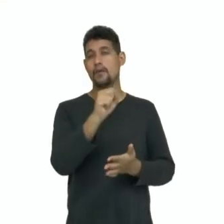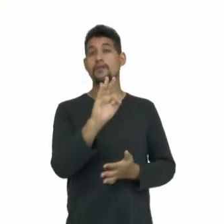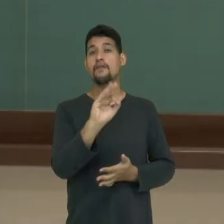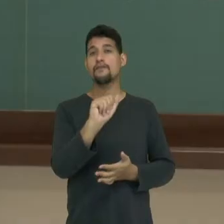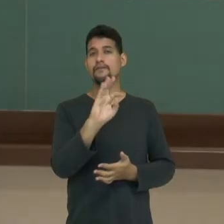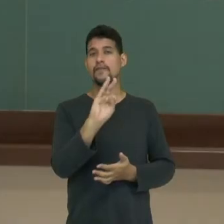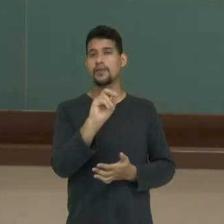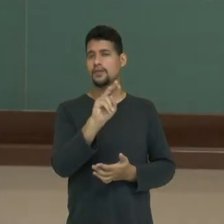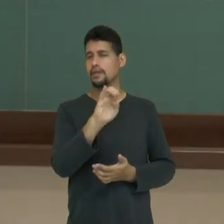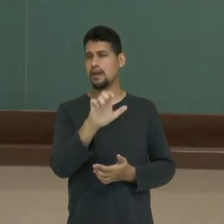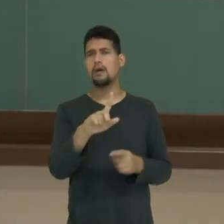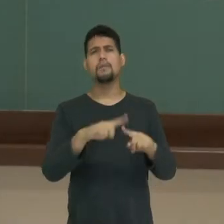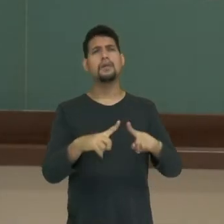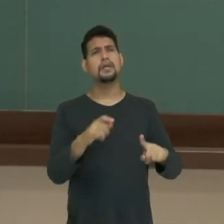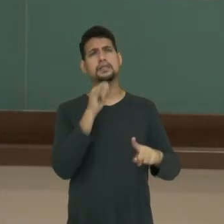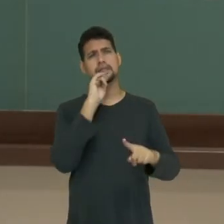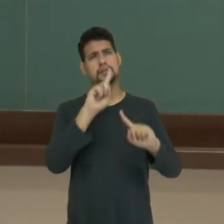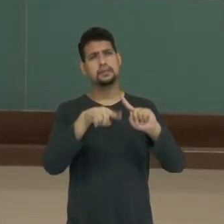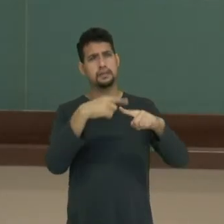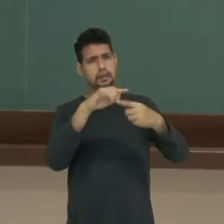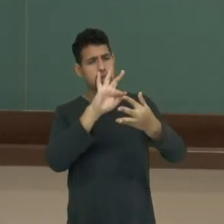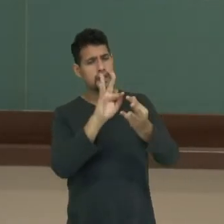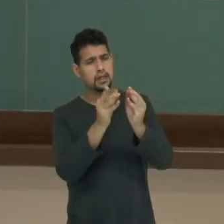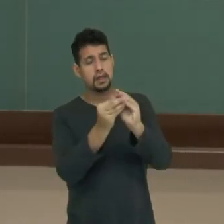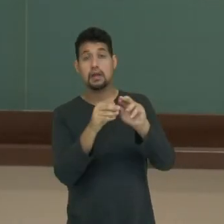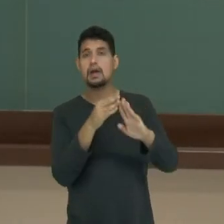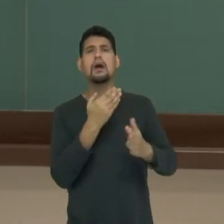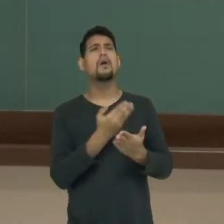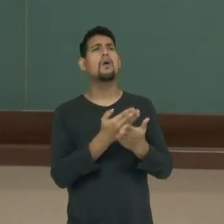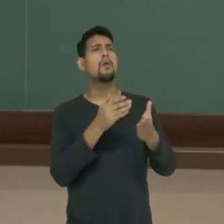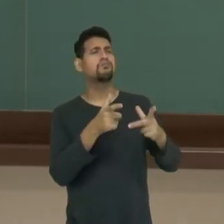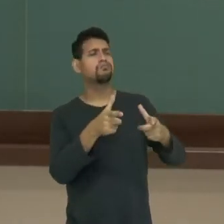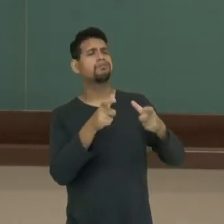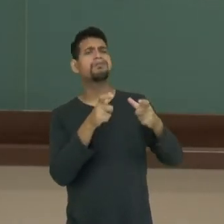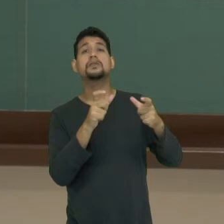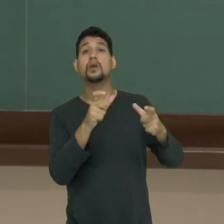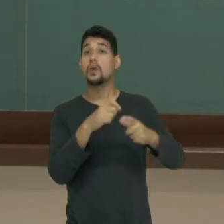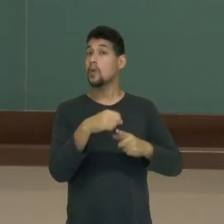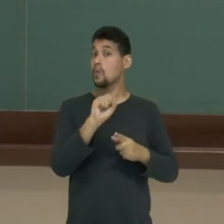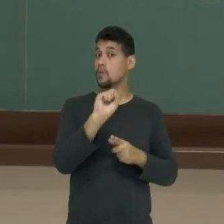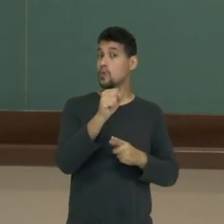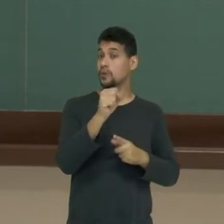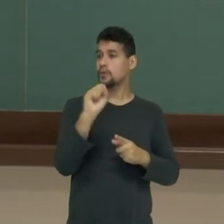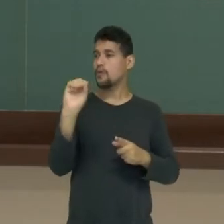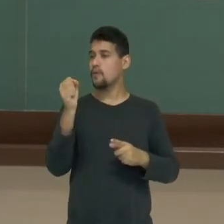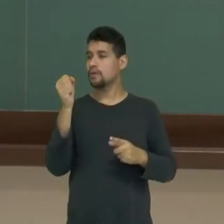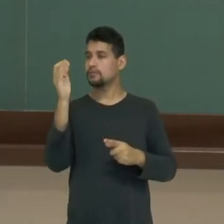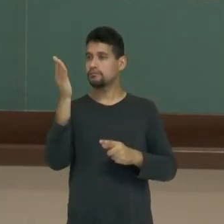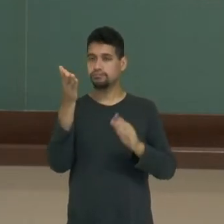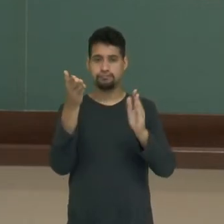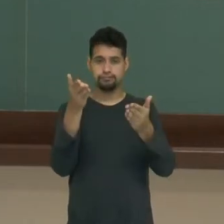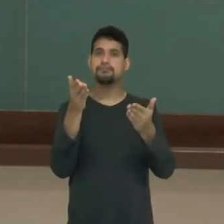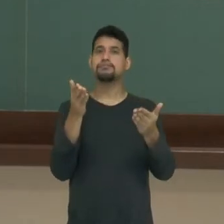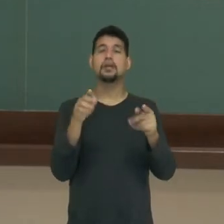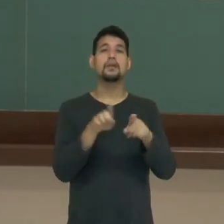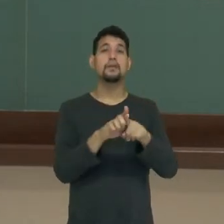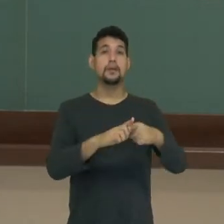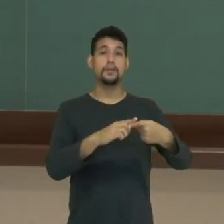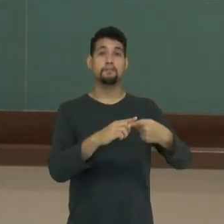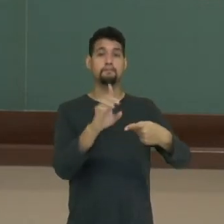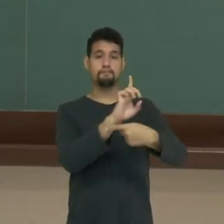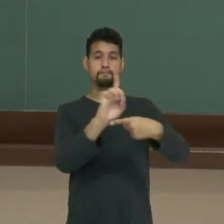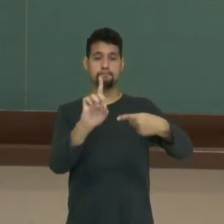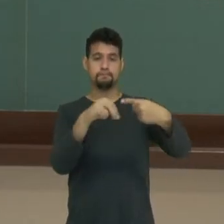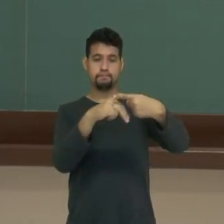fatorial. Fazendo a simplificação, né, onde eu posso simplificar o 8 com 8 no meu numerador e denominador,